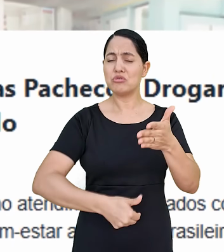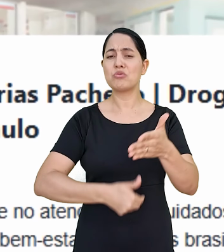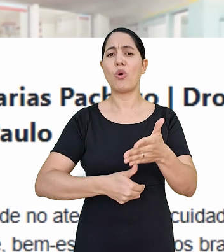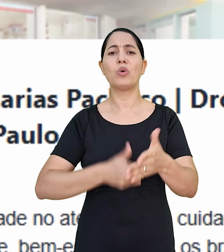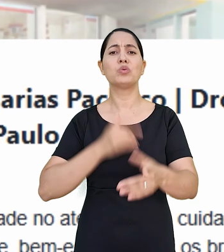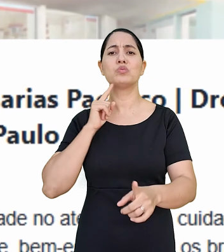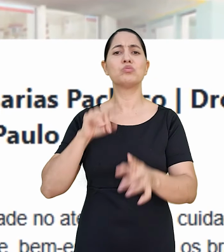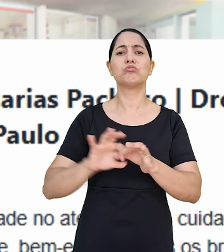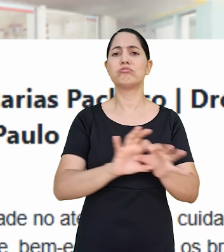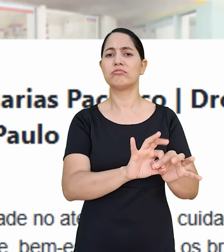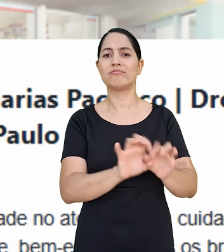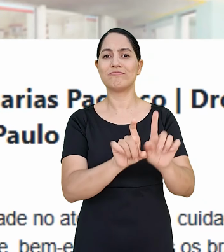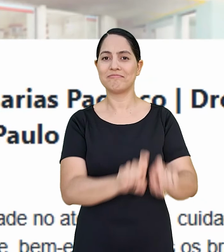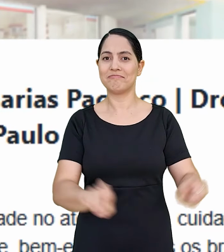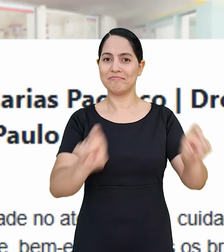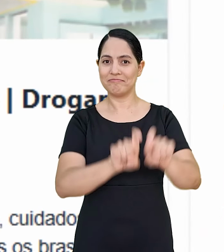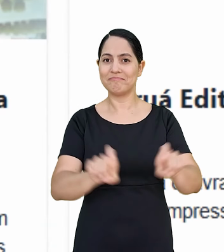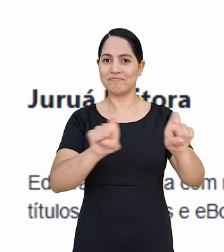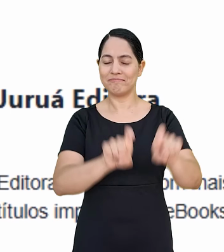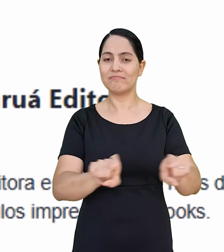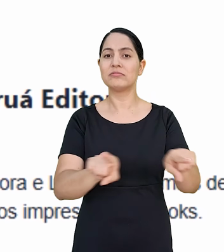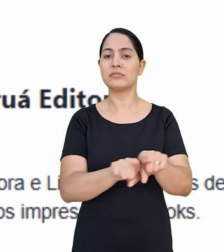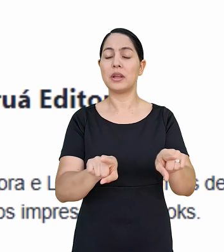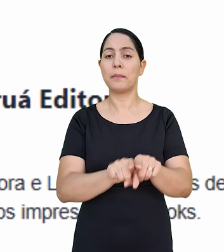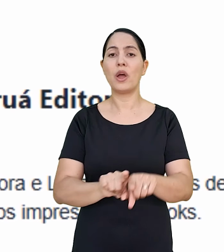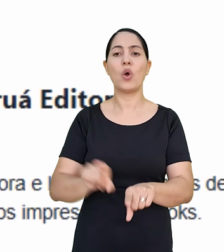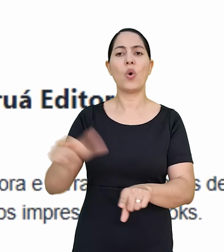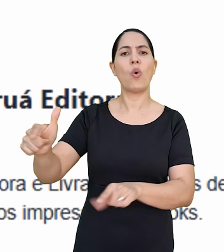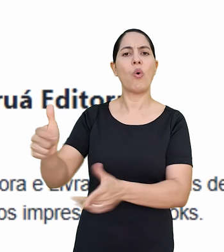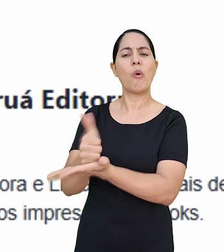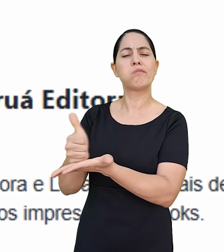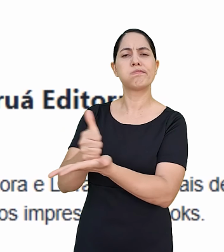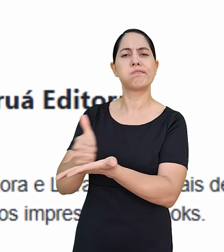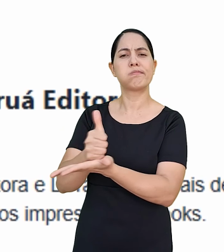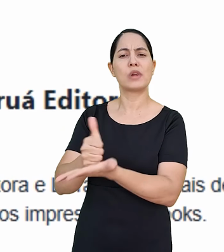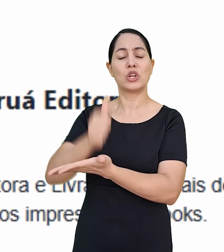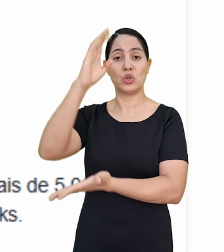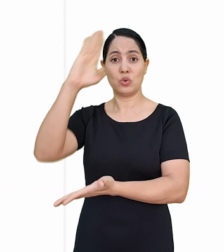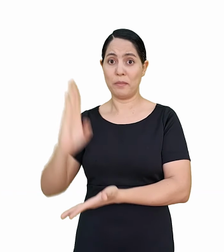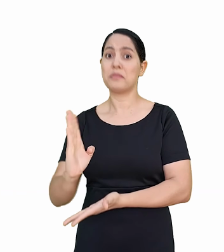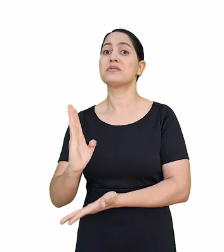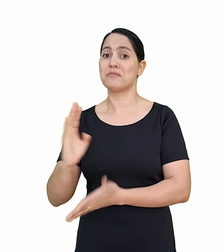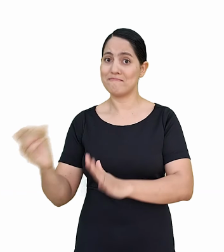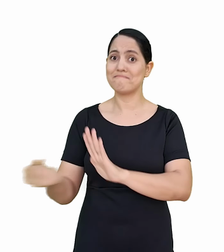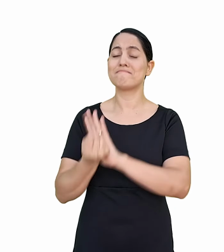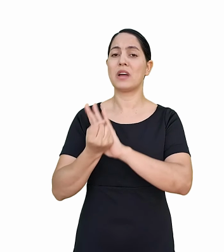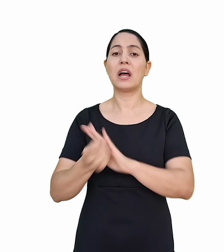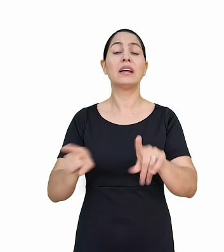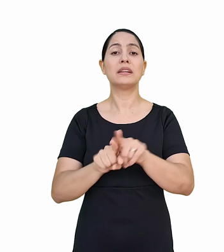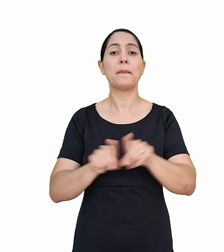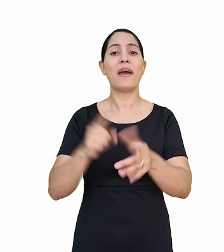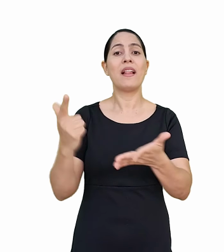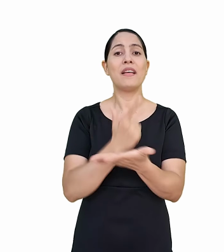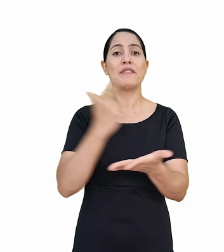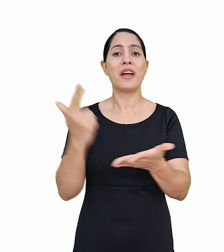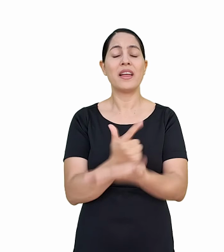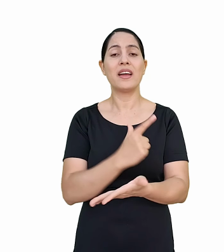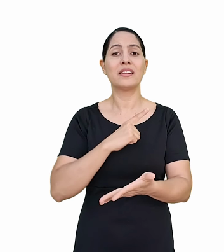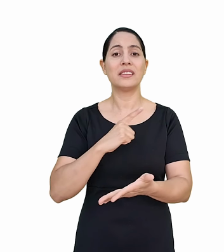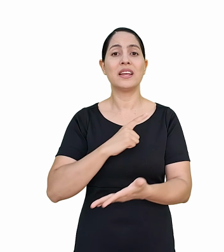de desktops e notebooks, algumas das maiores redes de farmácias e drogarias do Brasil, além de livraria com mais de